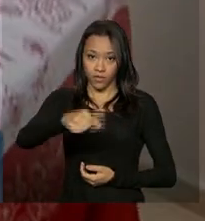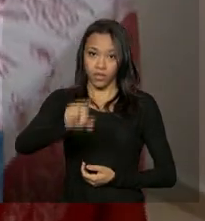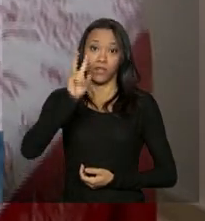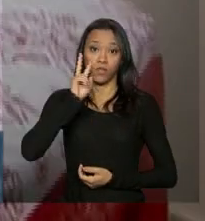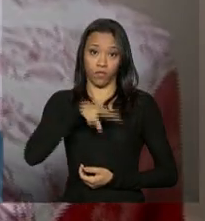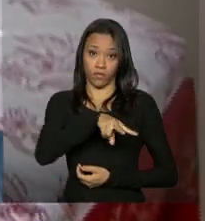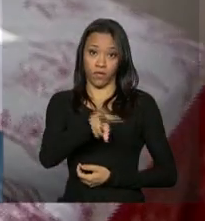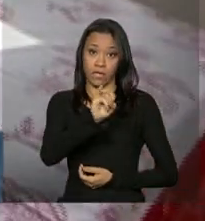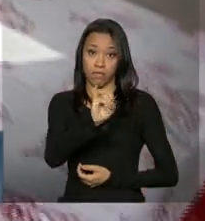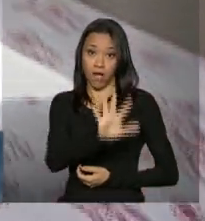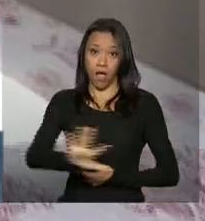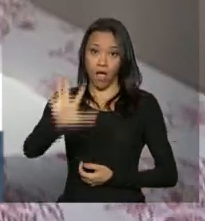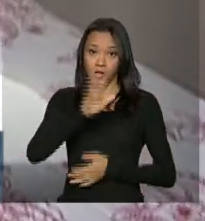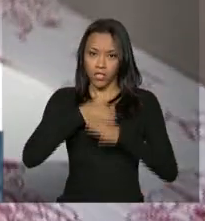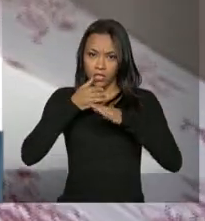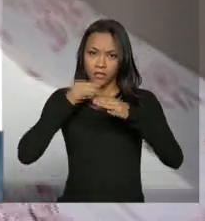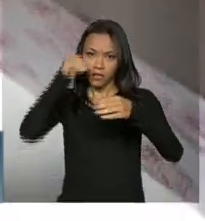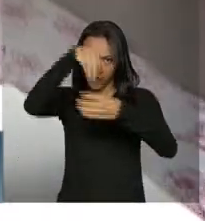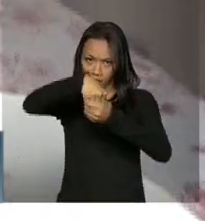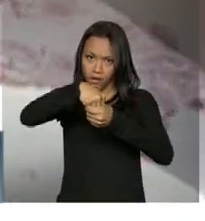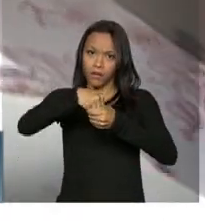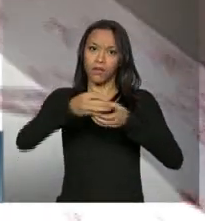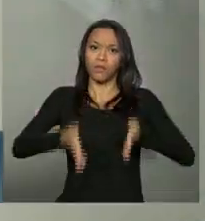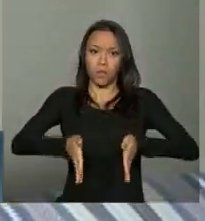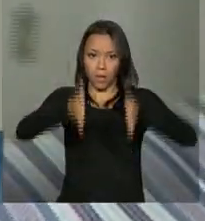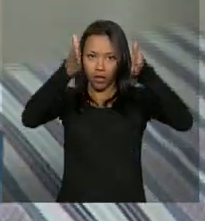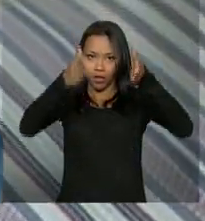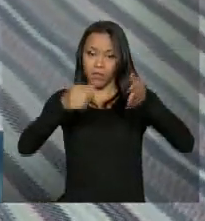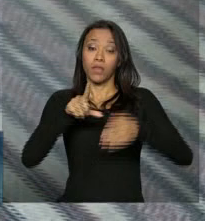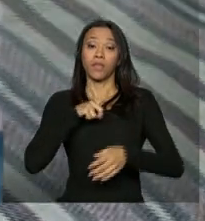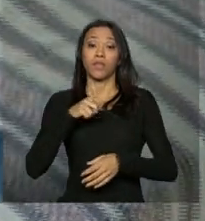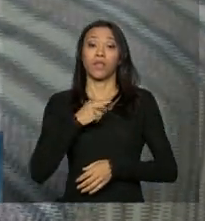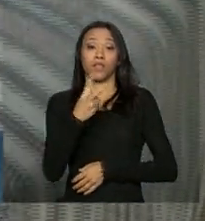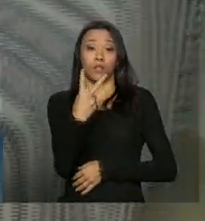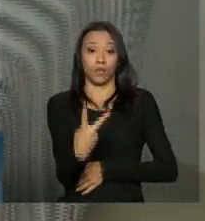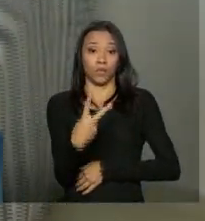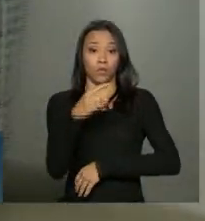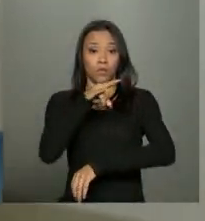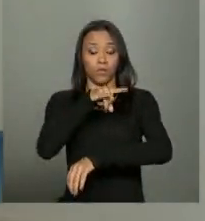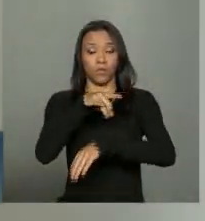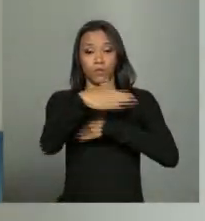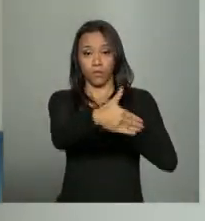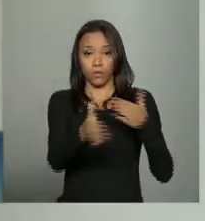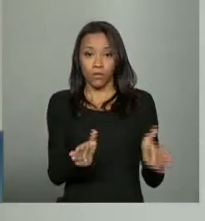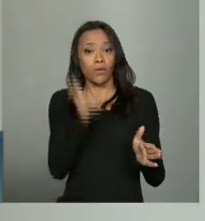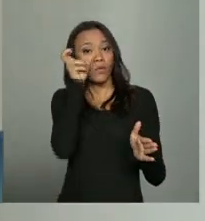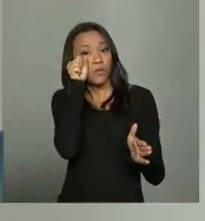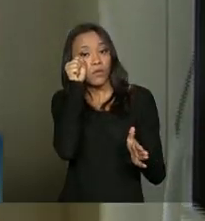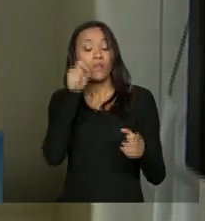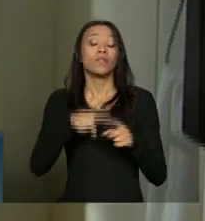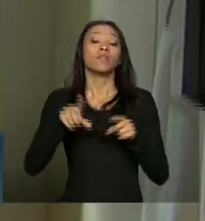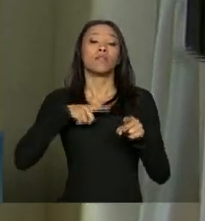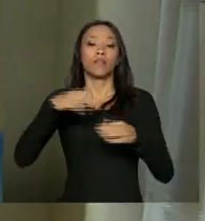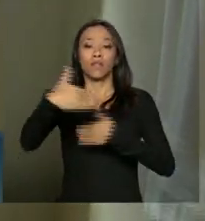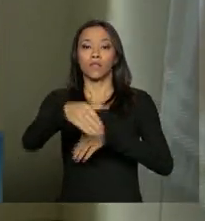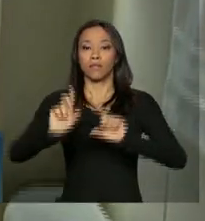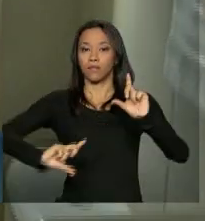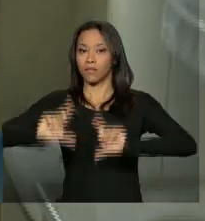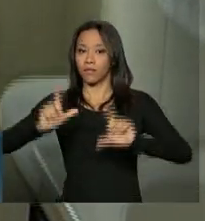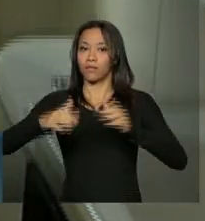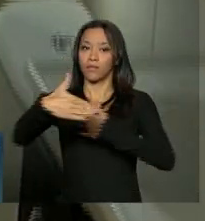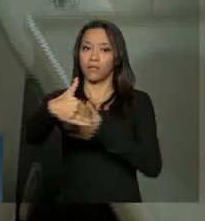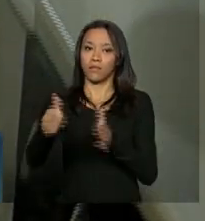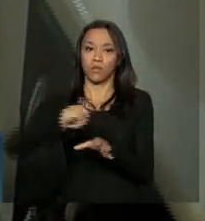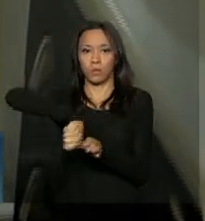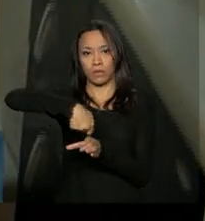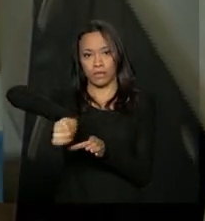imagens de dentro dessa residência que tem dois quartos a sala cozinha e o